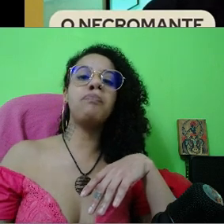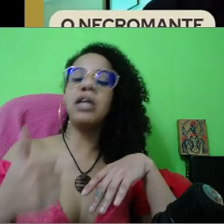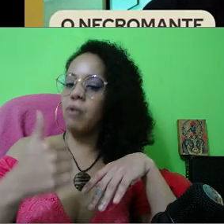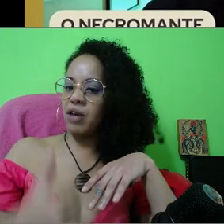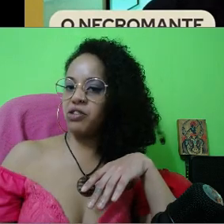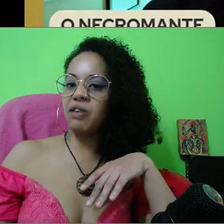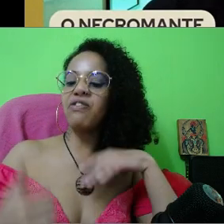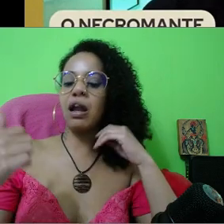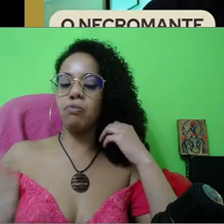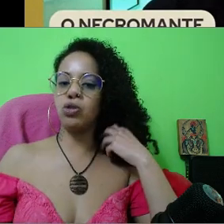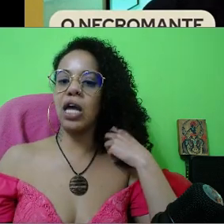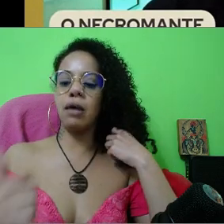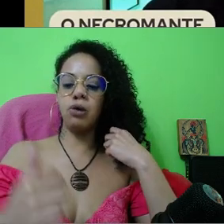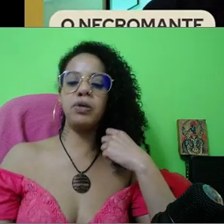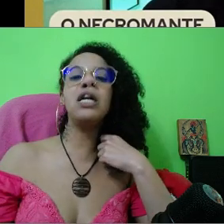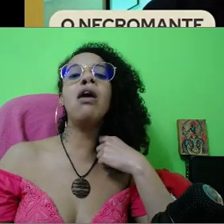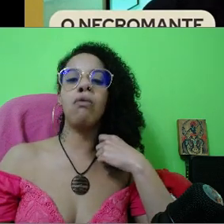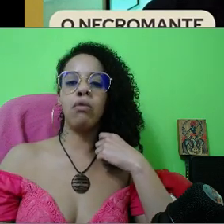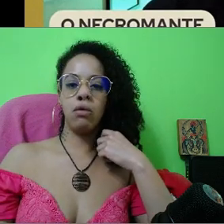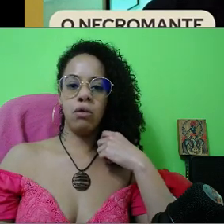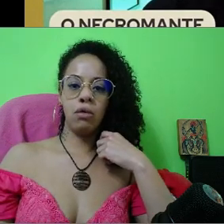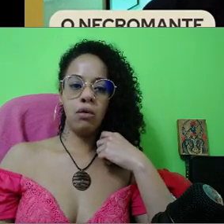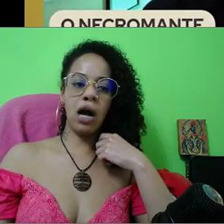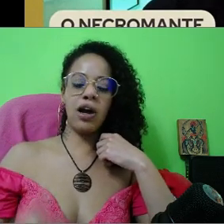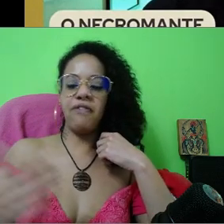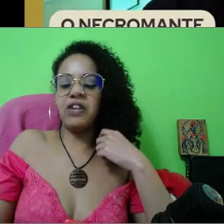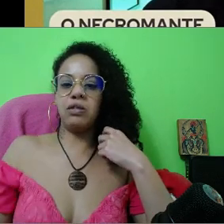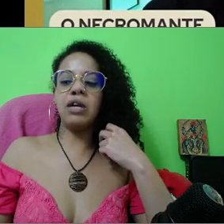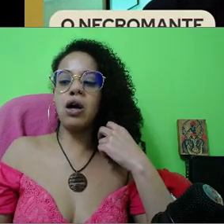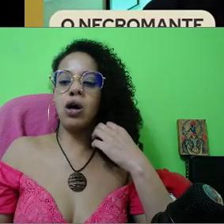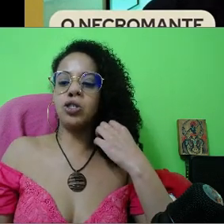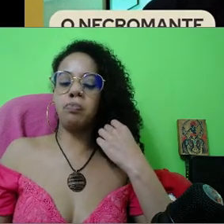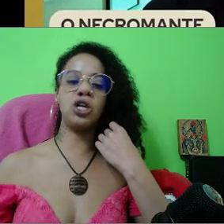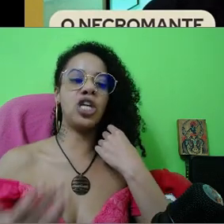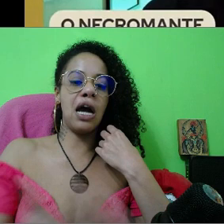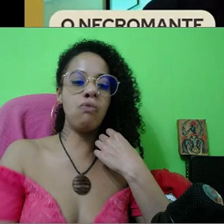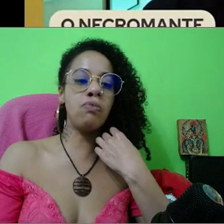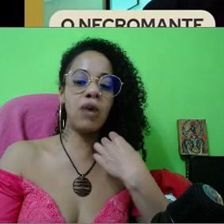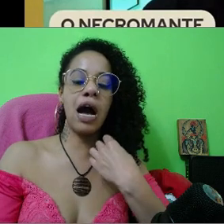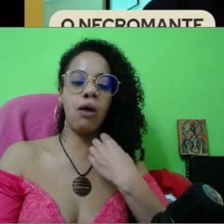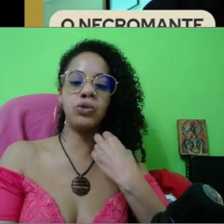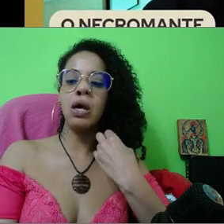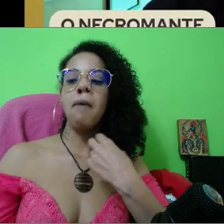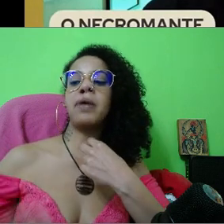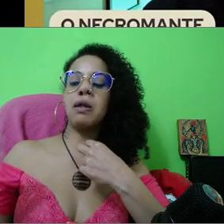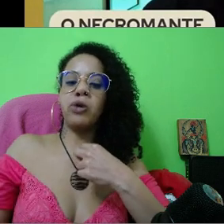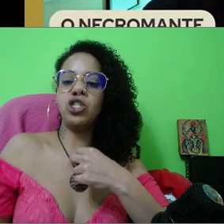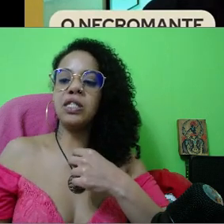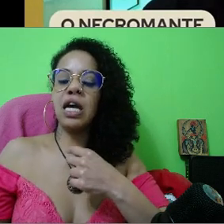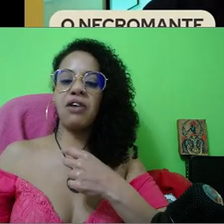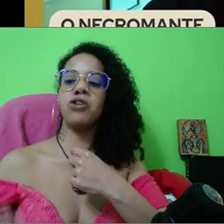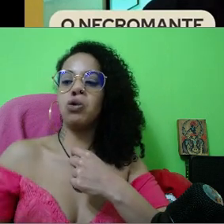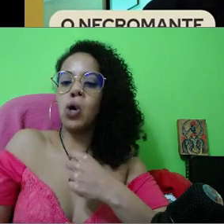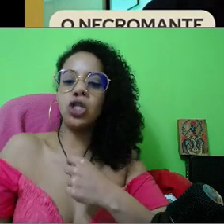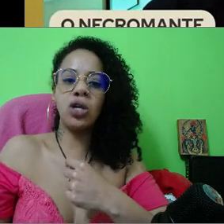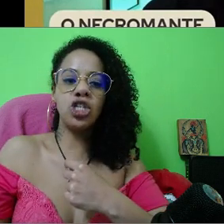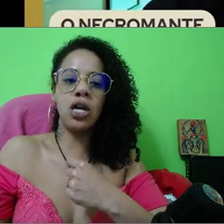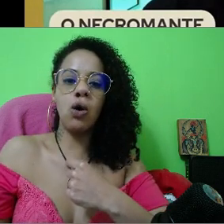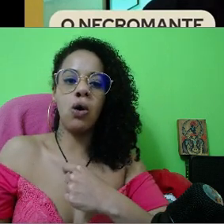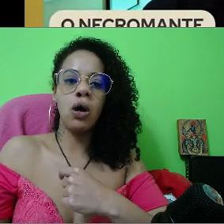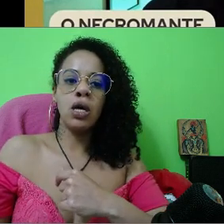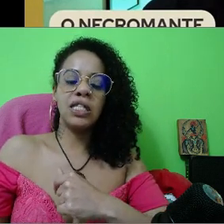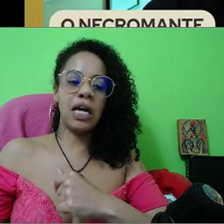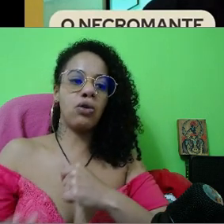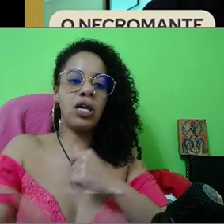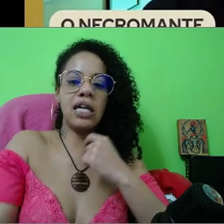mas eu mudei minha opinião aí você fala Mudei minha opinião agora é fazer um negócio para gerar um caos para depois dizer que foi o